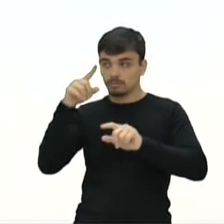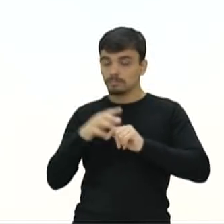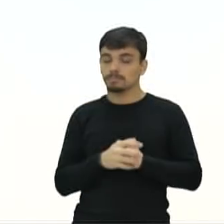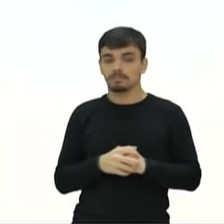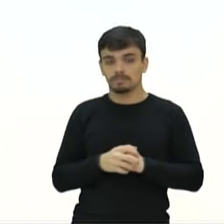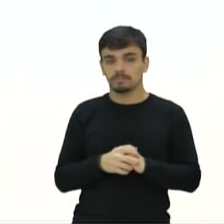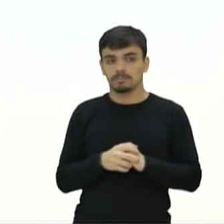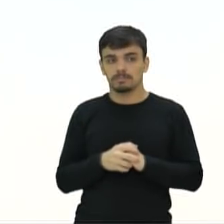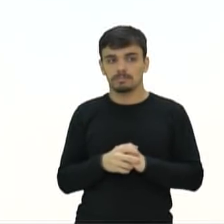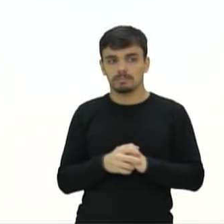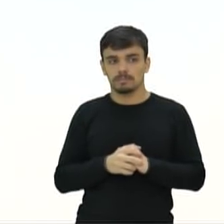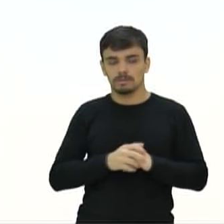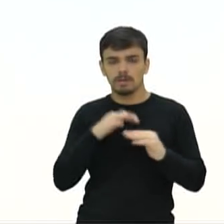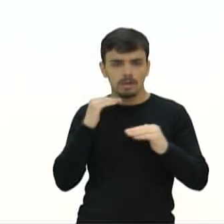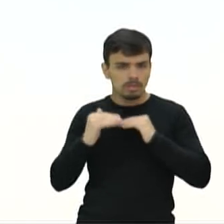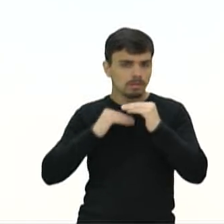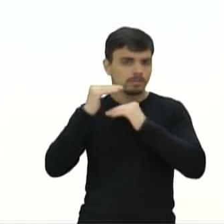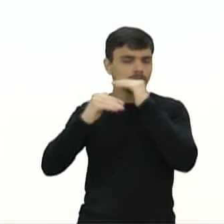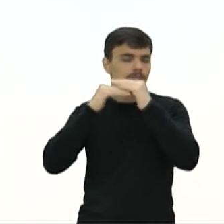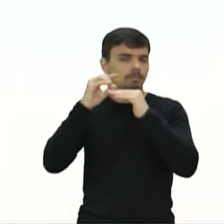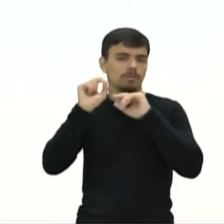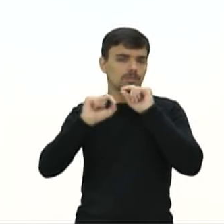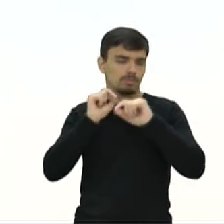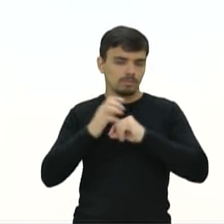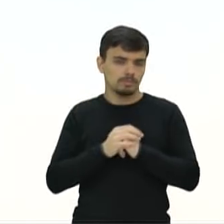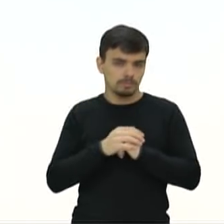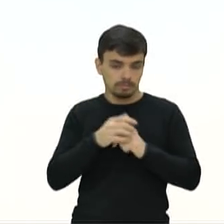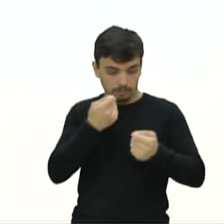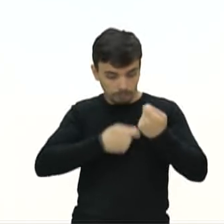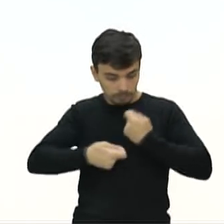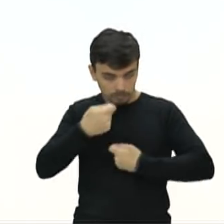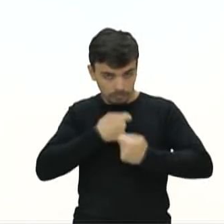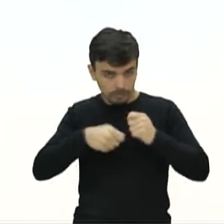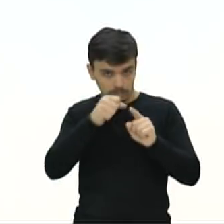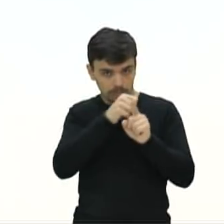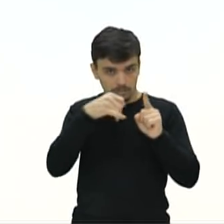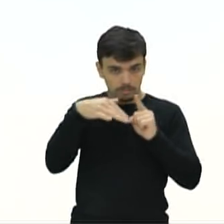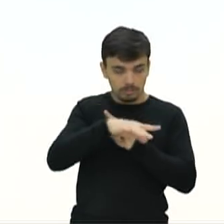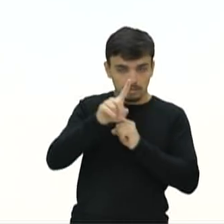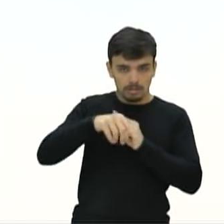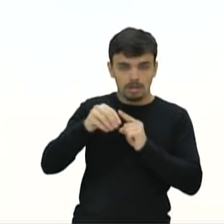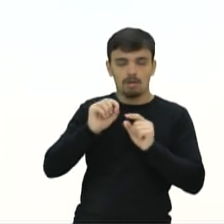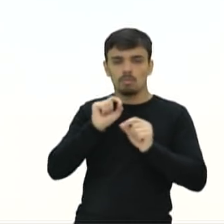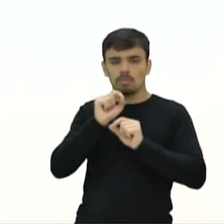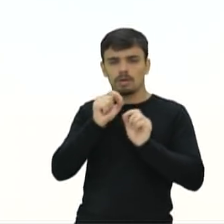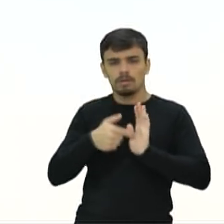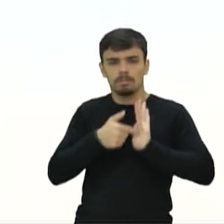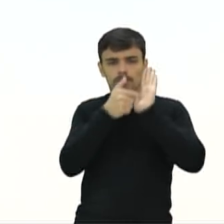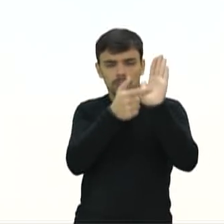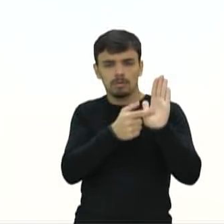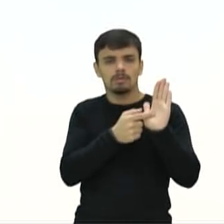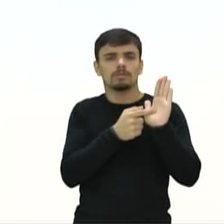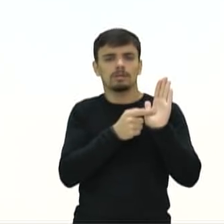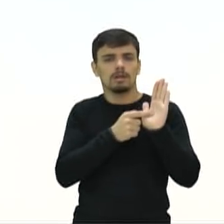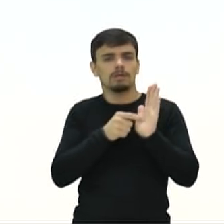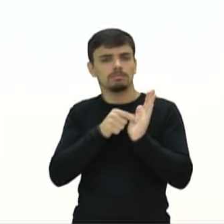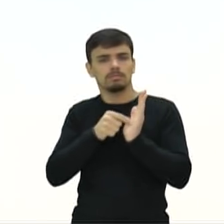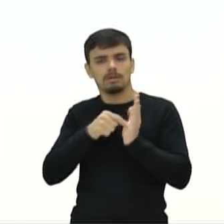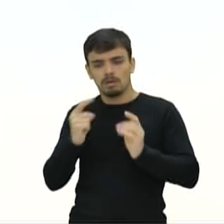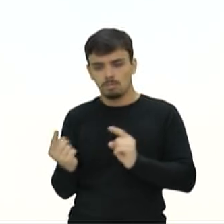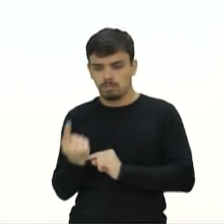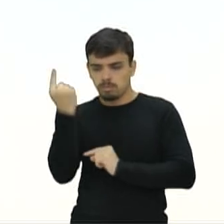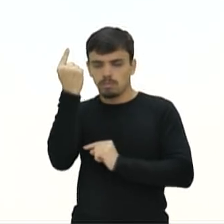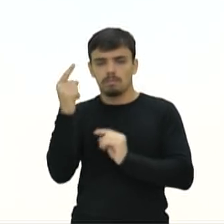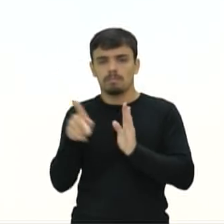observada aqui, ó. Desenvolvimento econômico e social, ele é pautado pelo aumento do consumo, o que resulta